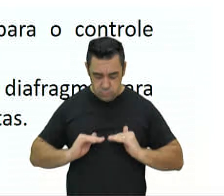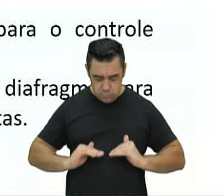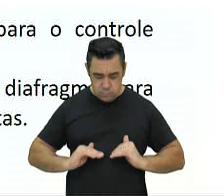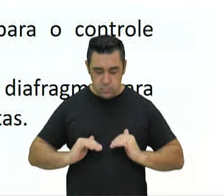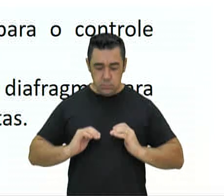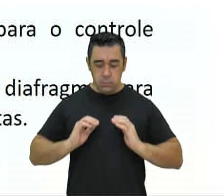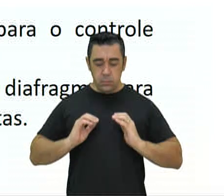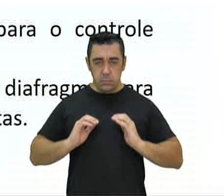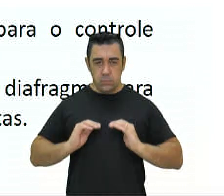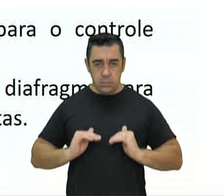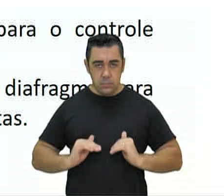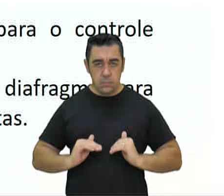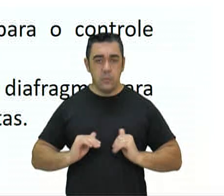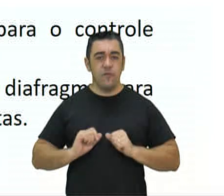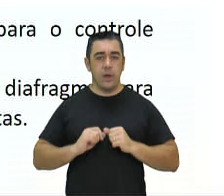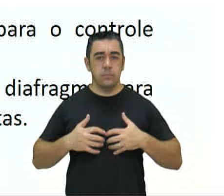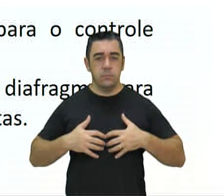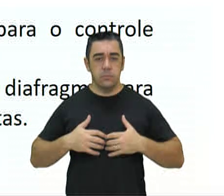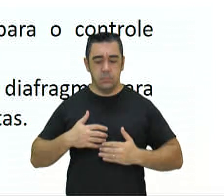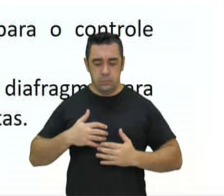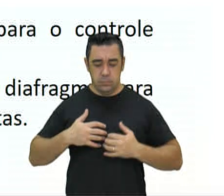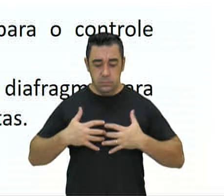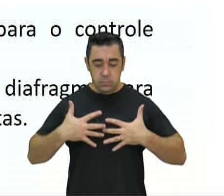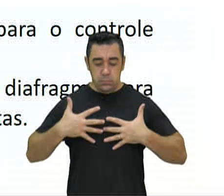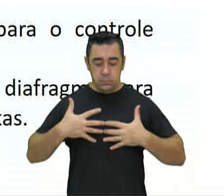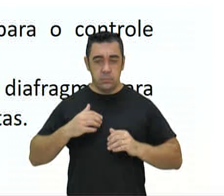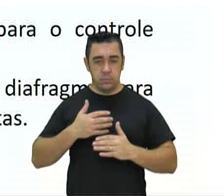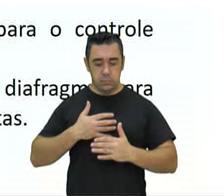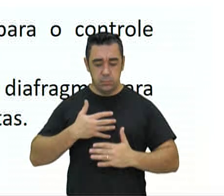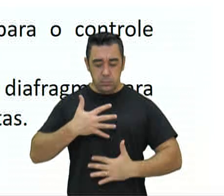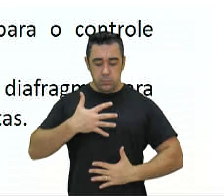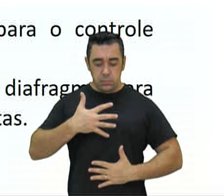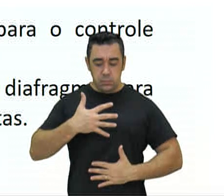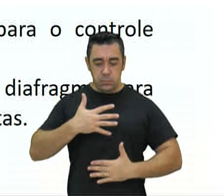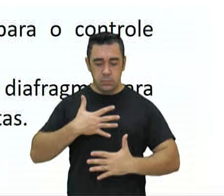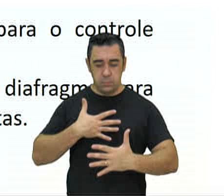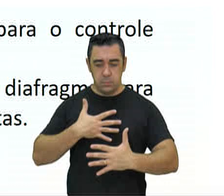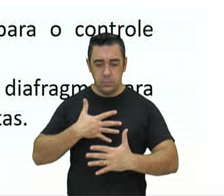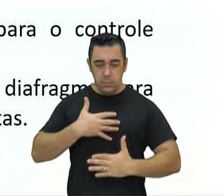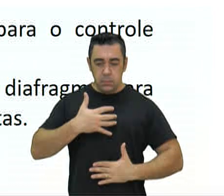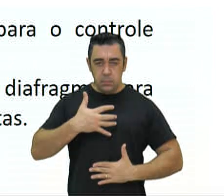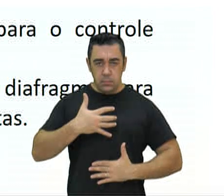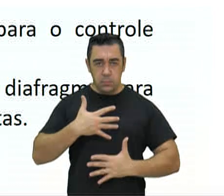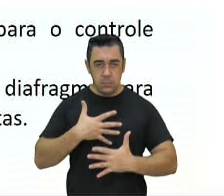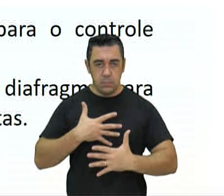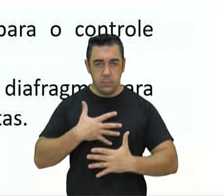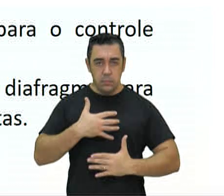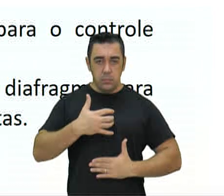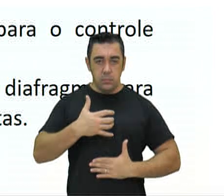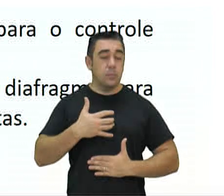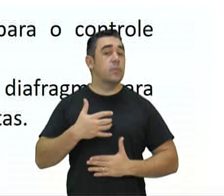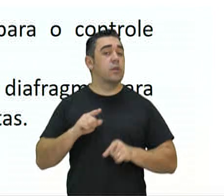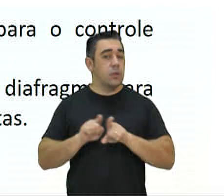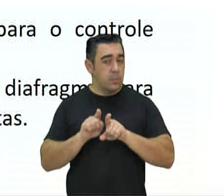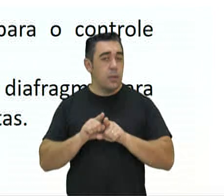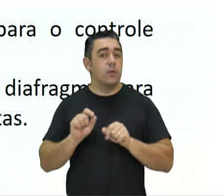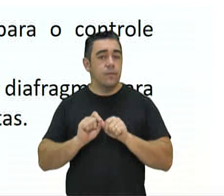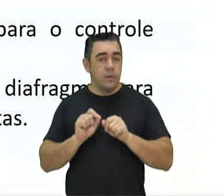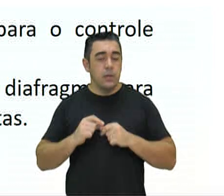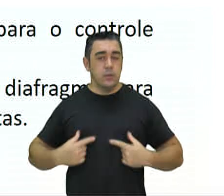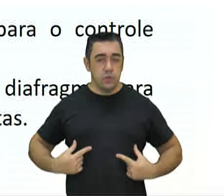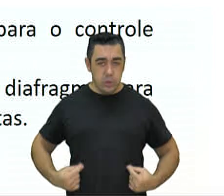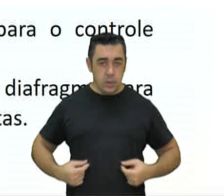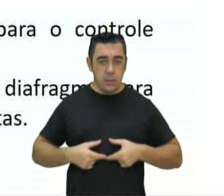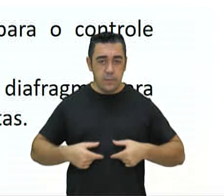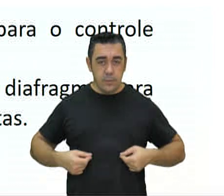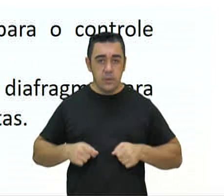e tenha uma estabilização adequada do core. Além disso, o diafragma pode desempenhar duas funções ao mesmo tempo, que é a de estabilização